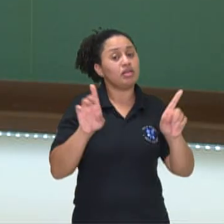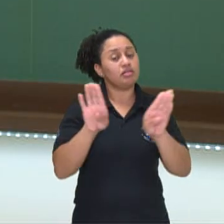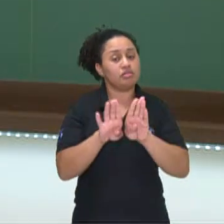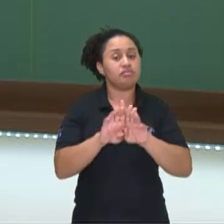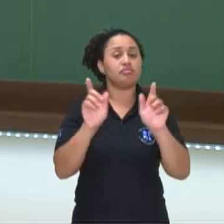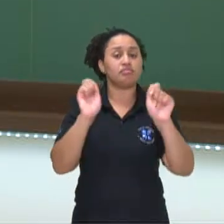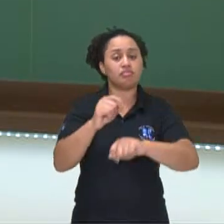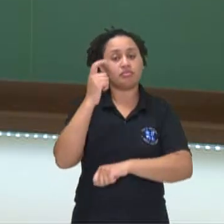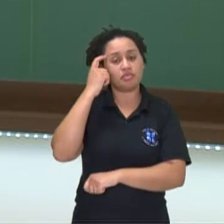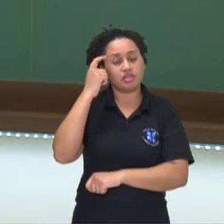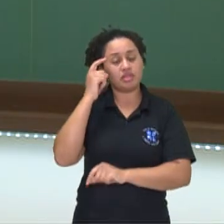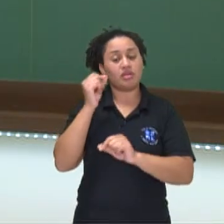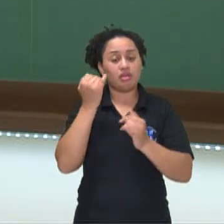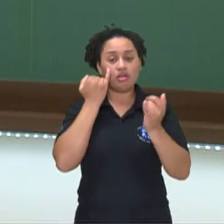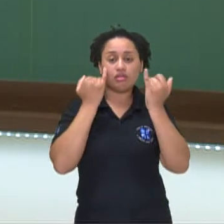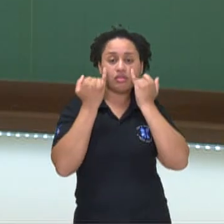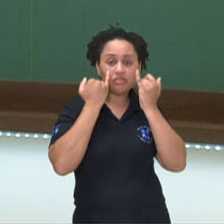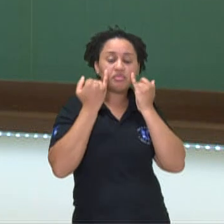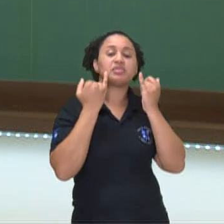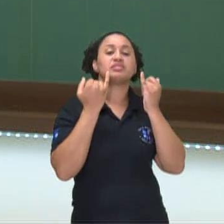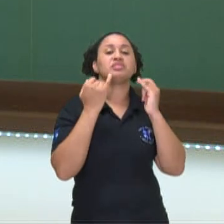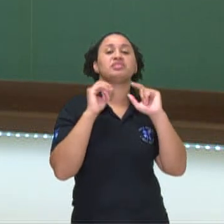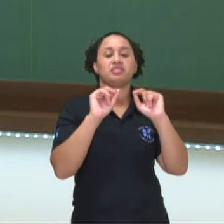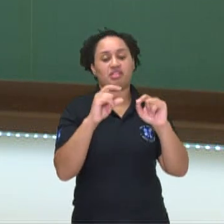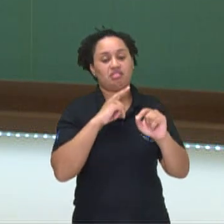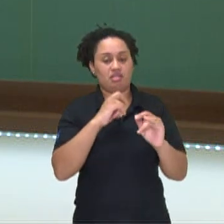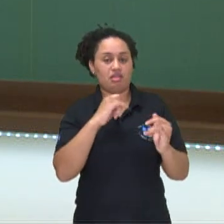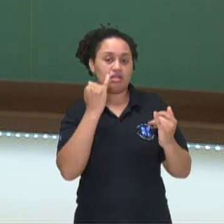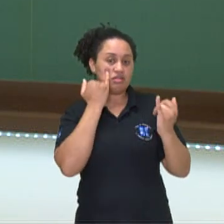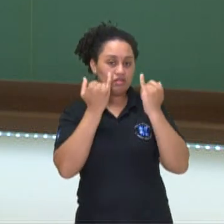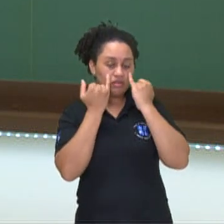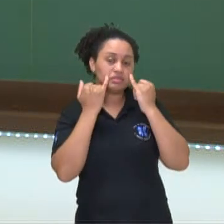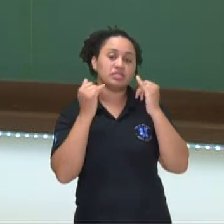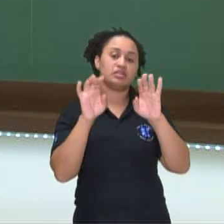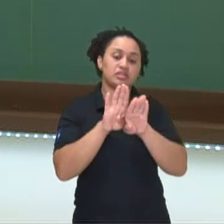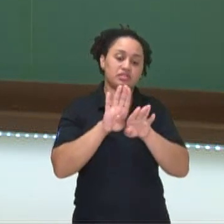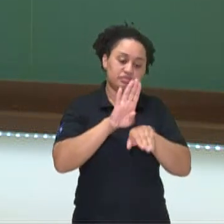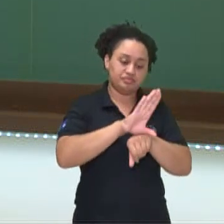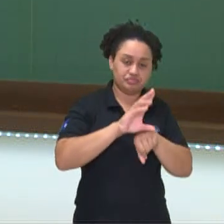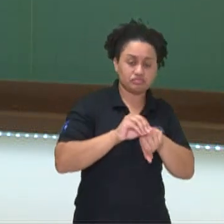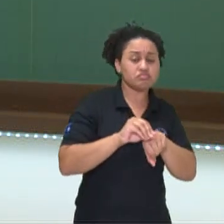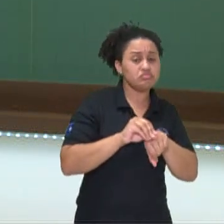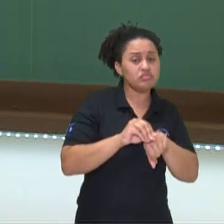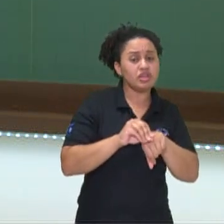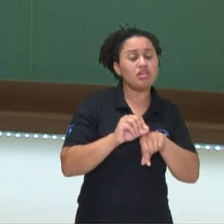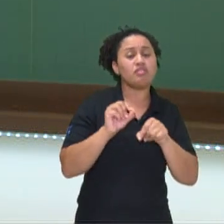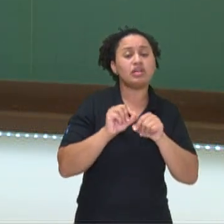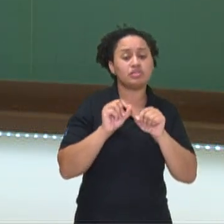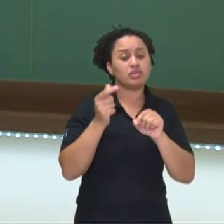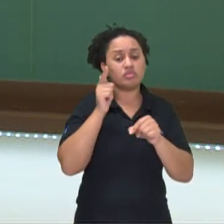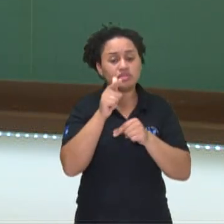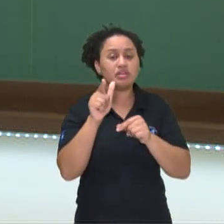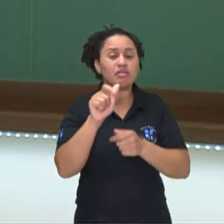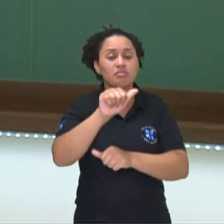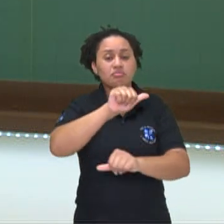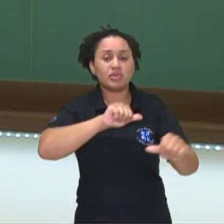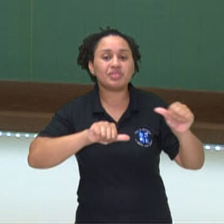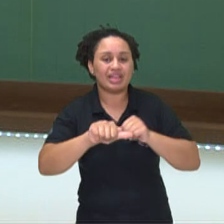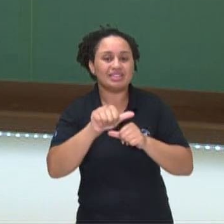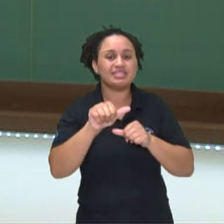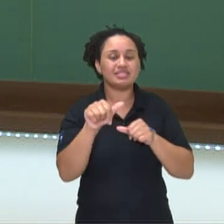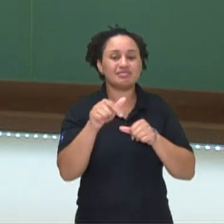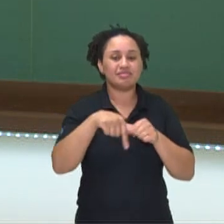as informações, a detenção da informação e do conhecimento possibilita mudanças no meio de